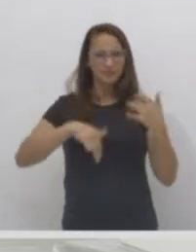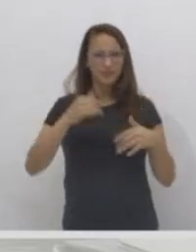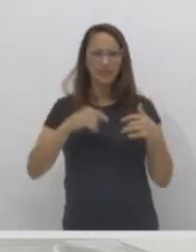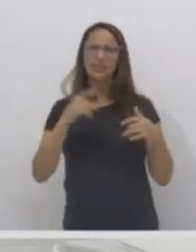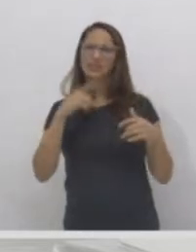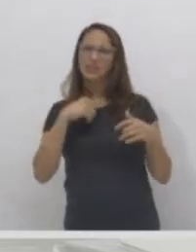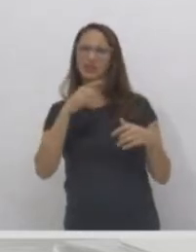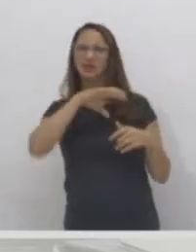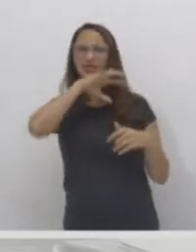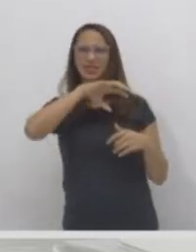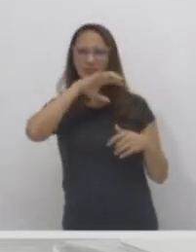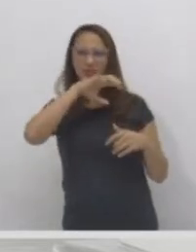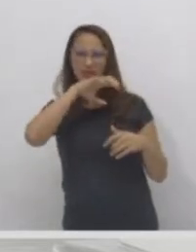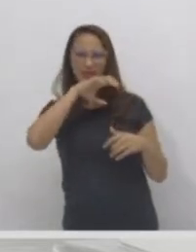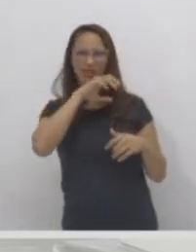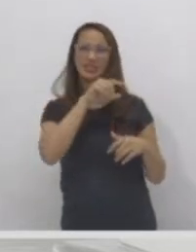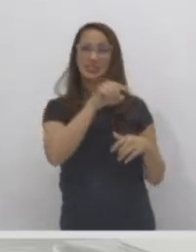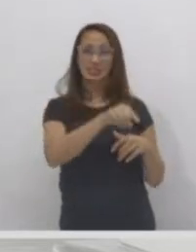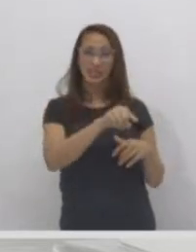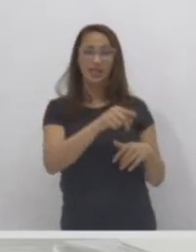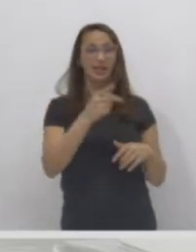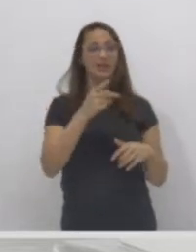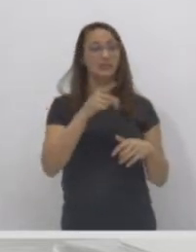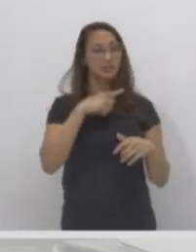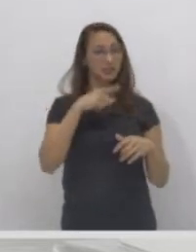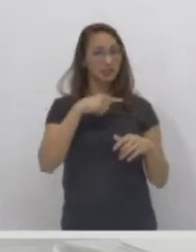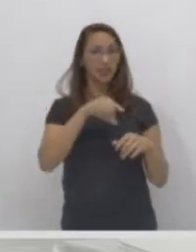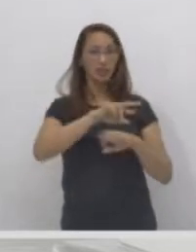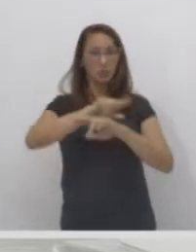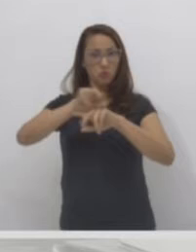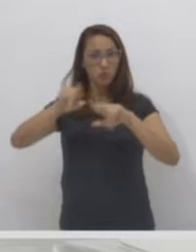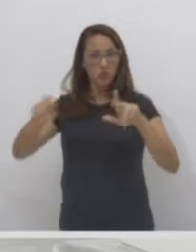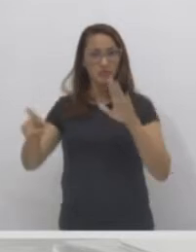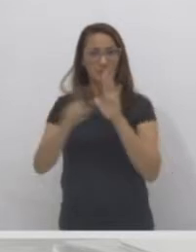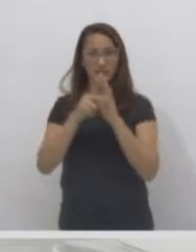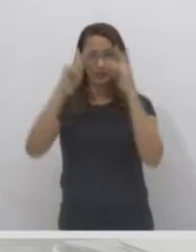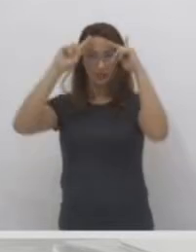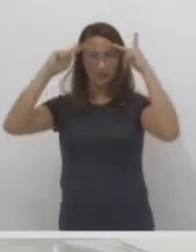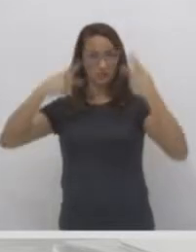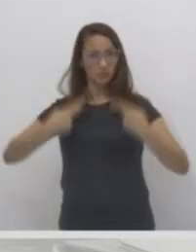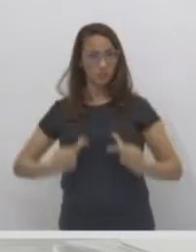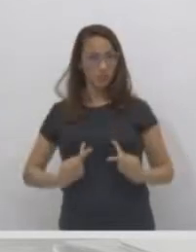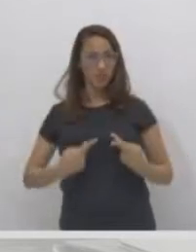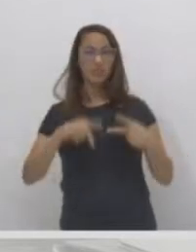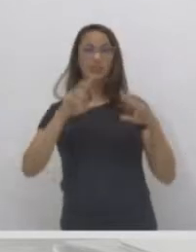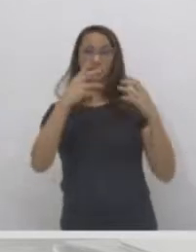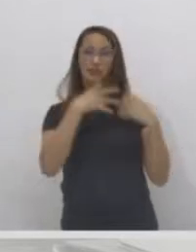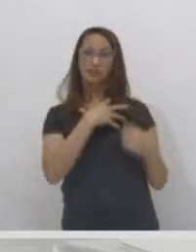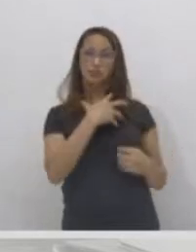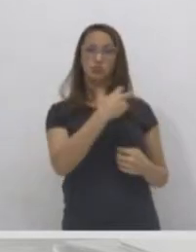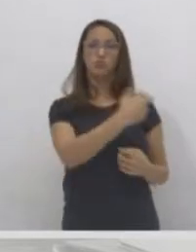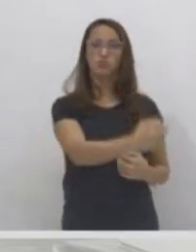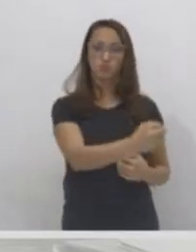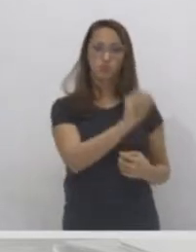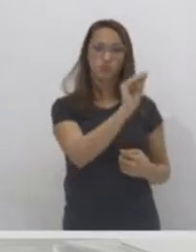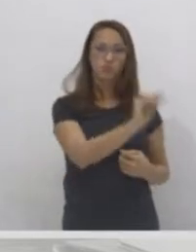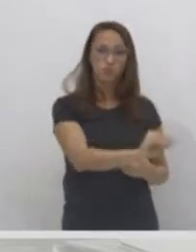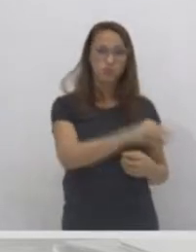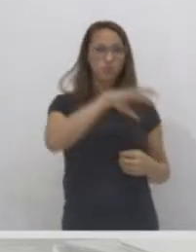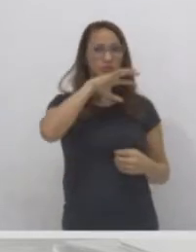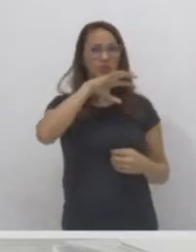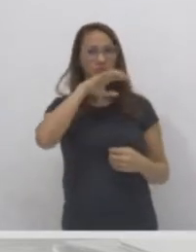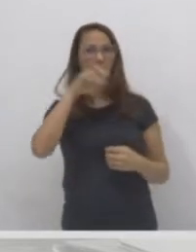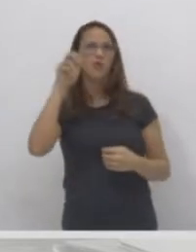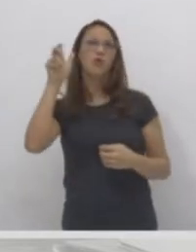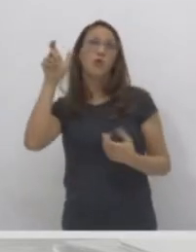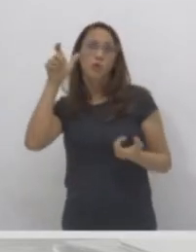possuem características humanas, né? Como a ganância, a preguiça, a inveja, a sabedoria, a astúcia. Geralmente o texto é em prosa, ou seja,